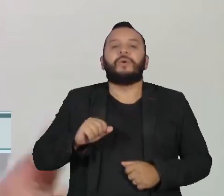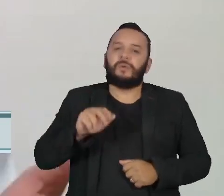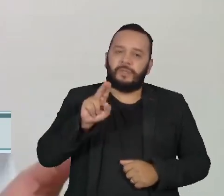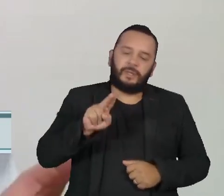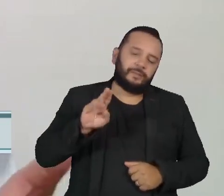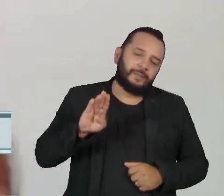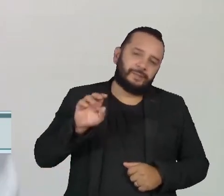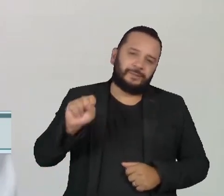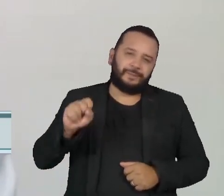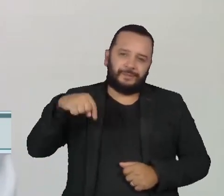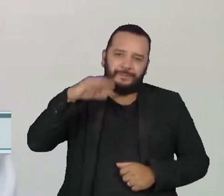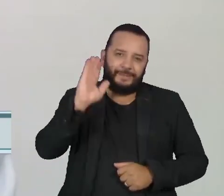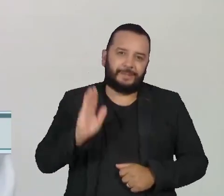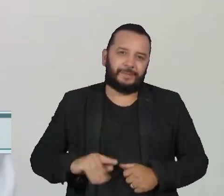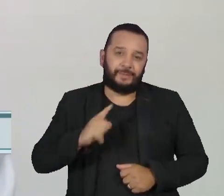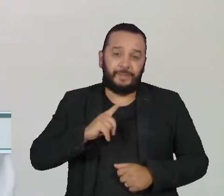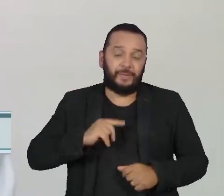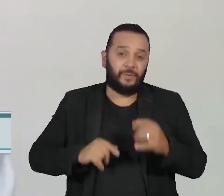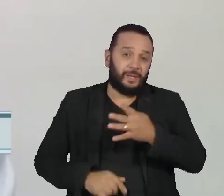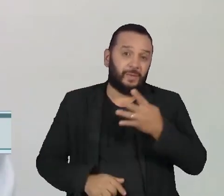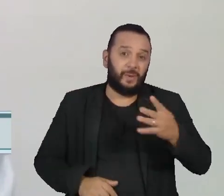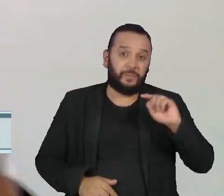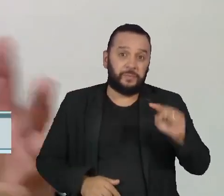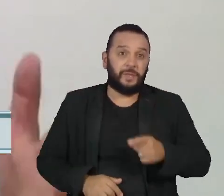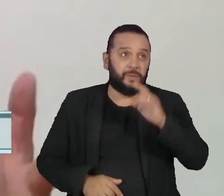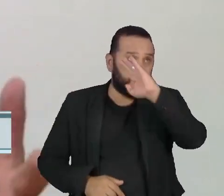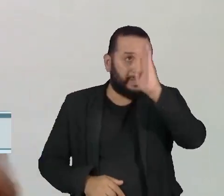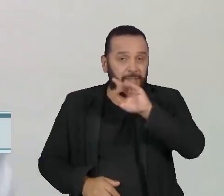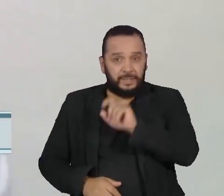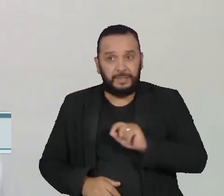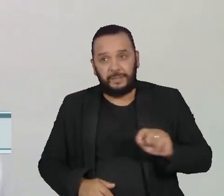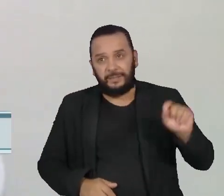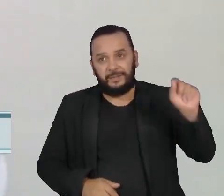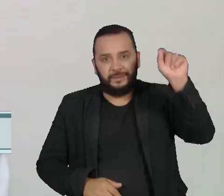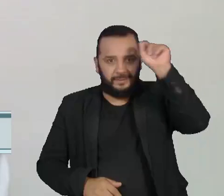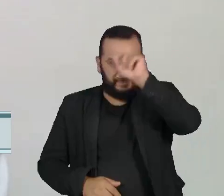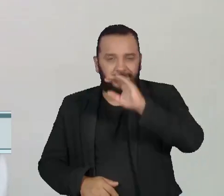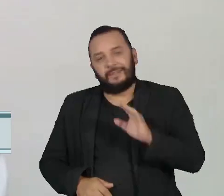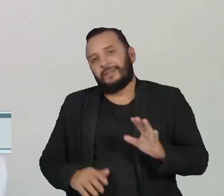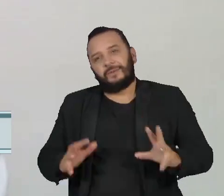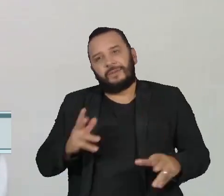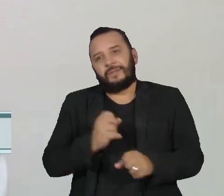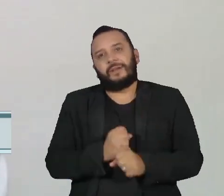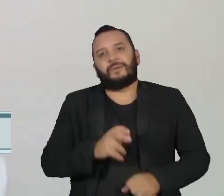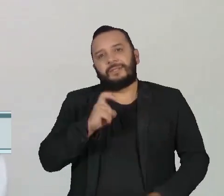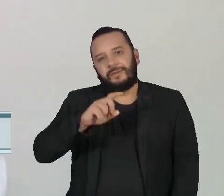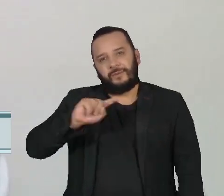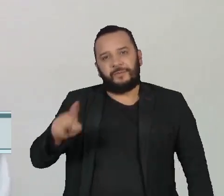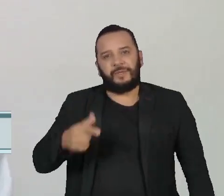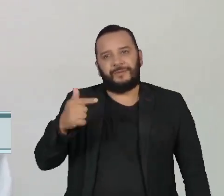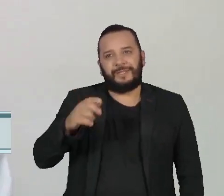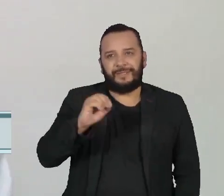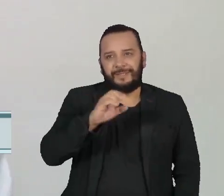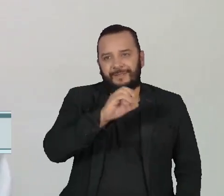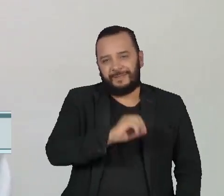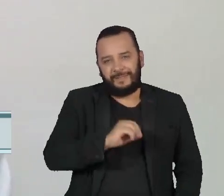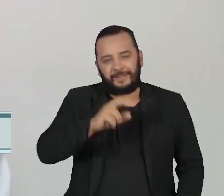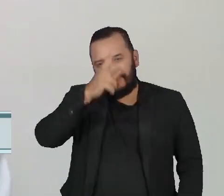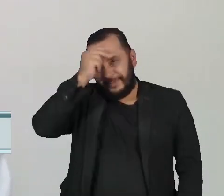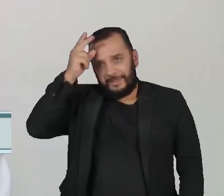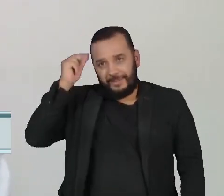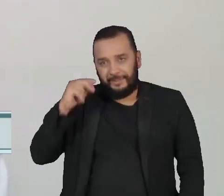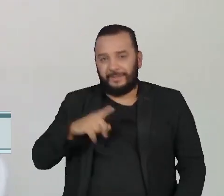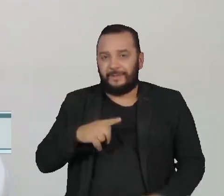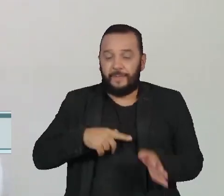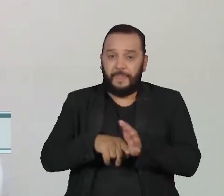Brasil. Nós temos 44 mil unidades básicas de saúde no Brasil que cobrem praticamente os 5.700 municípios. Então, esses exames